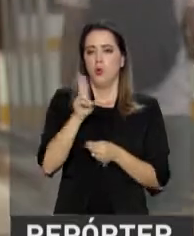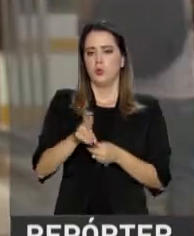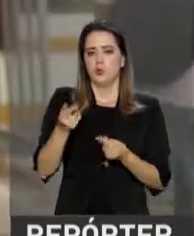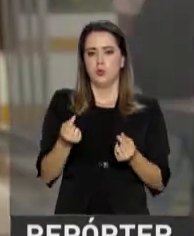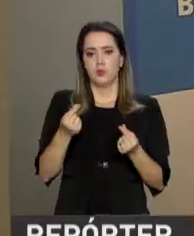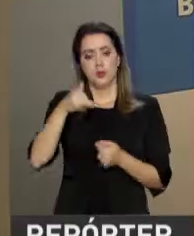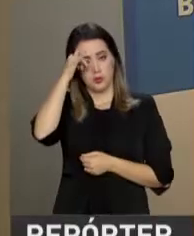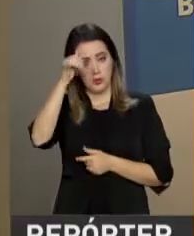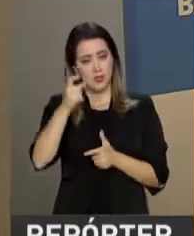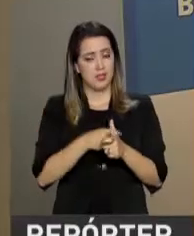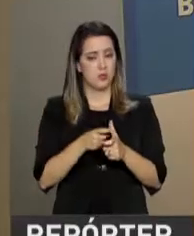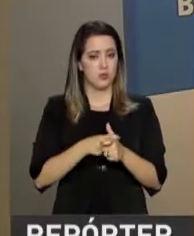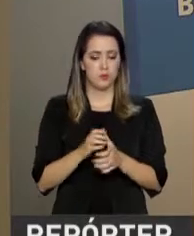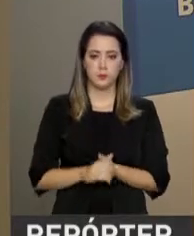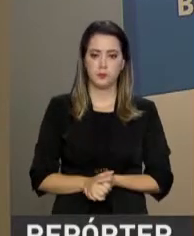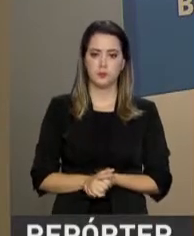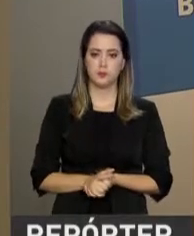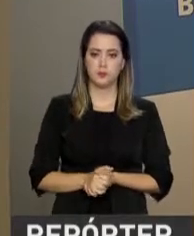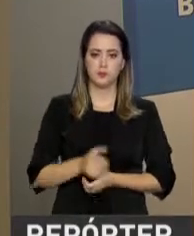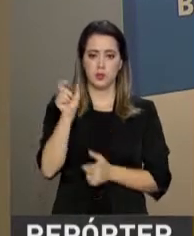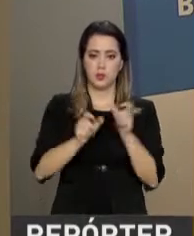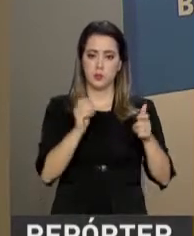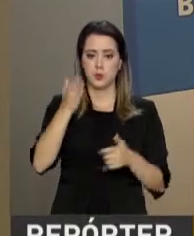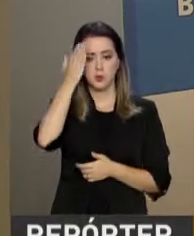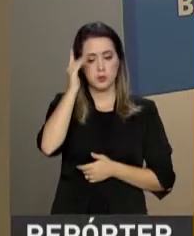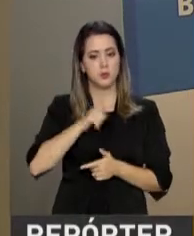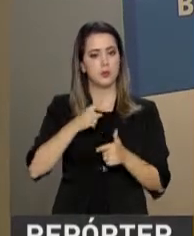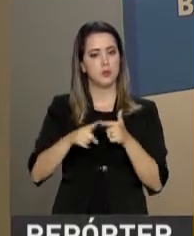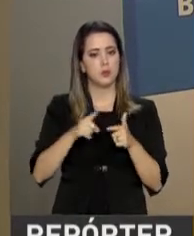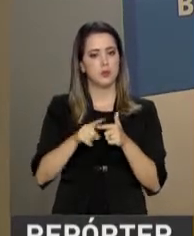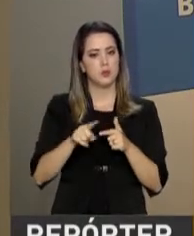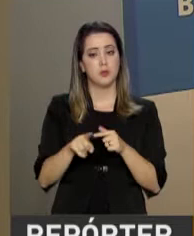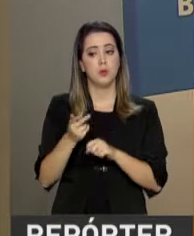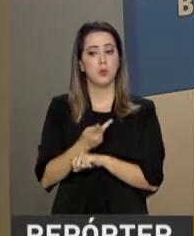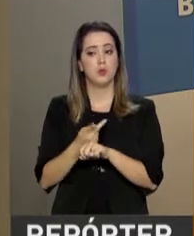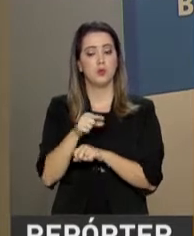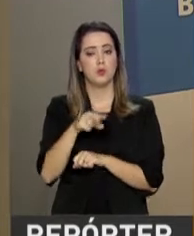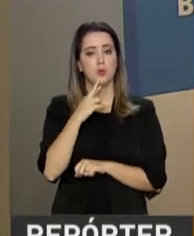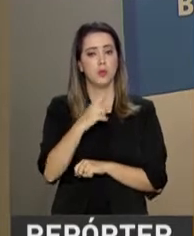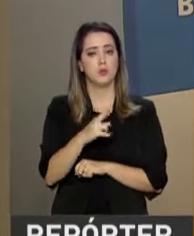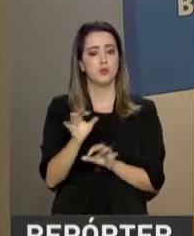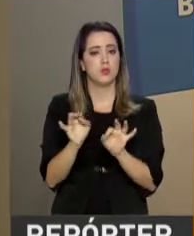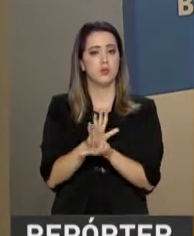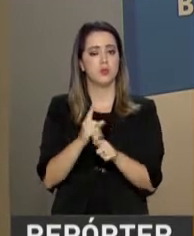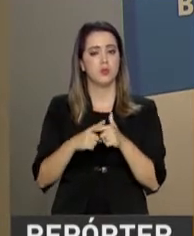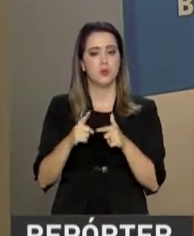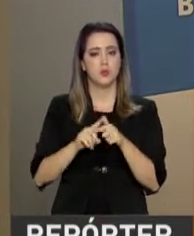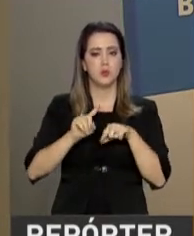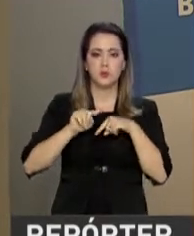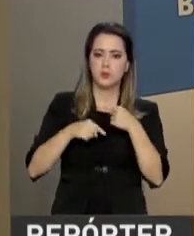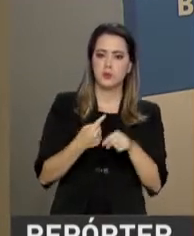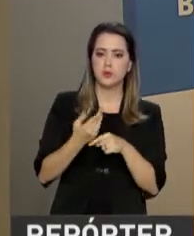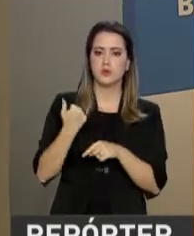as dívidas quando as pessoas sabem que estão com algum problema estarão primeiro buscando solucionar o seu problema para depois tomar